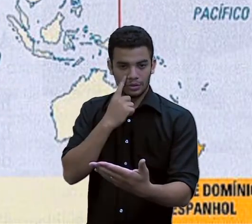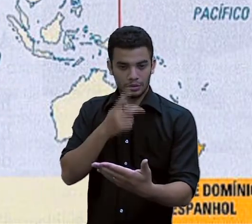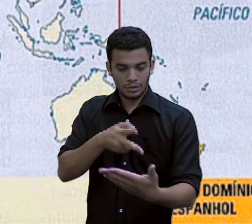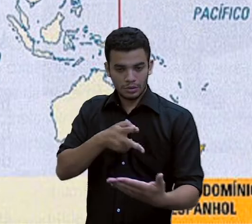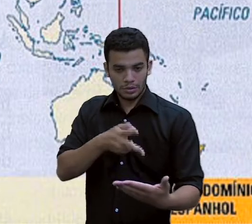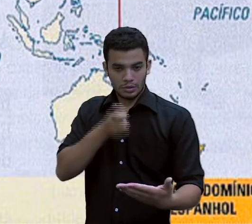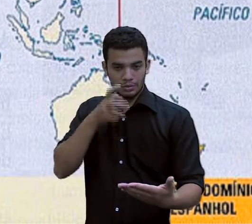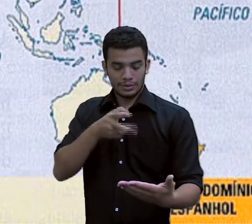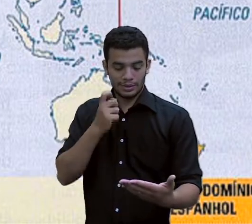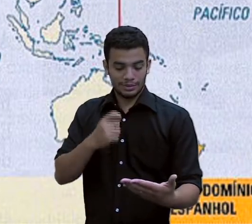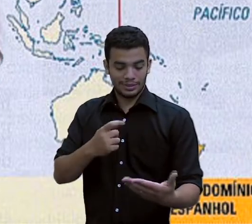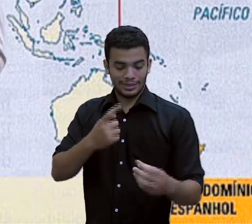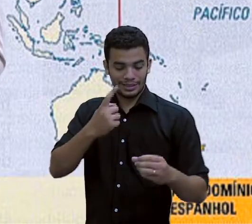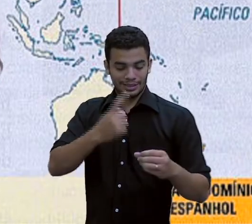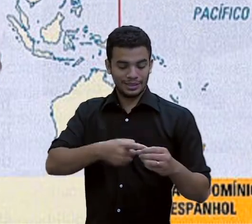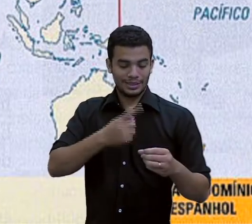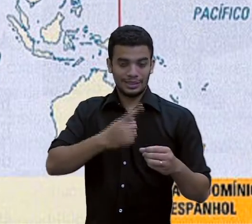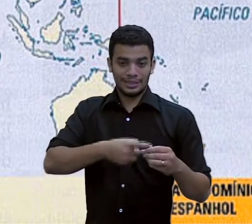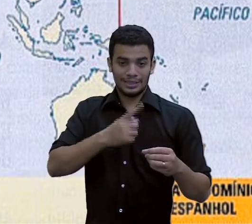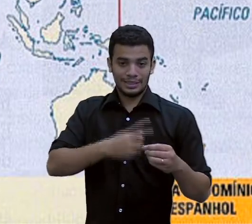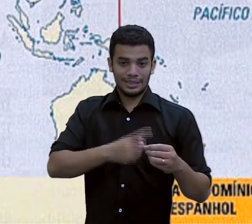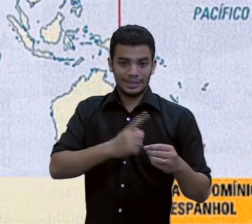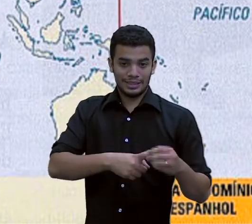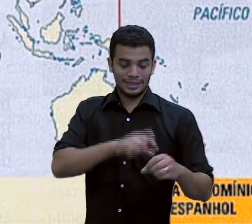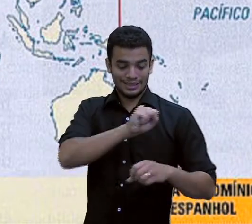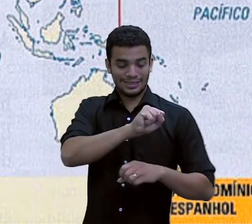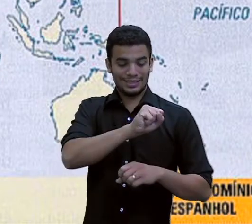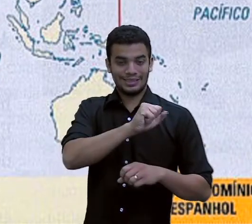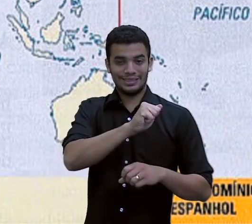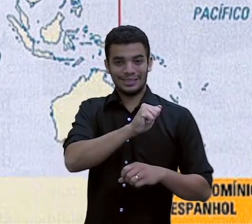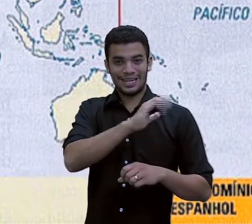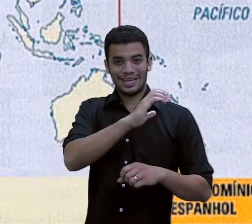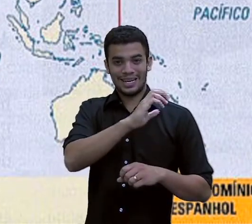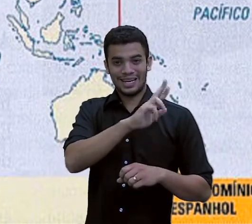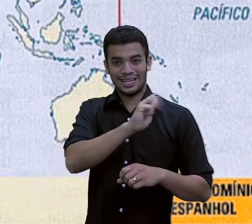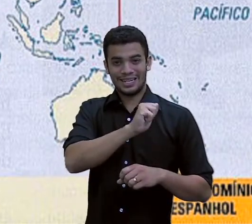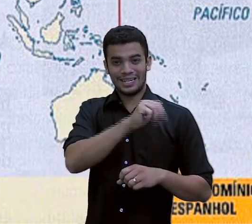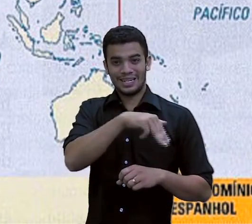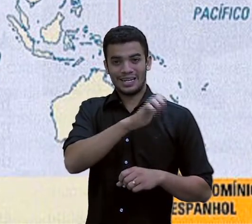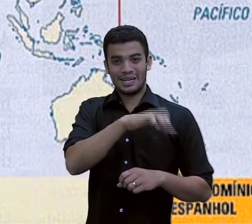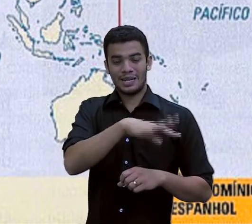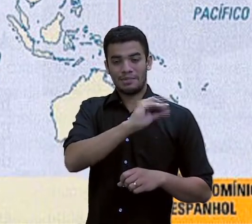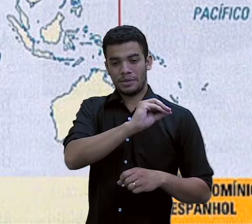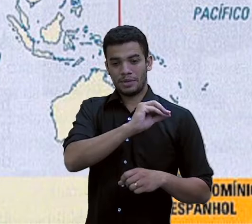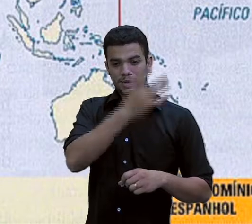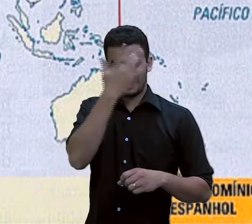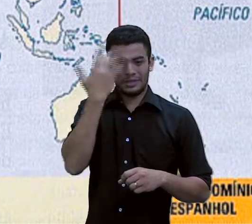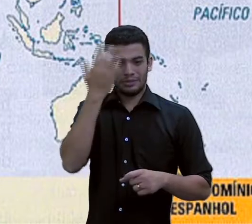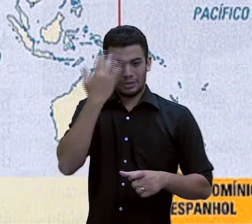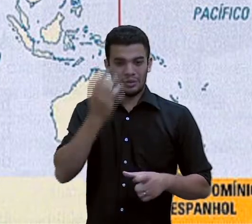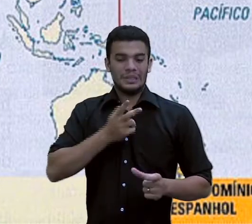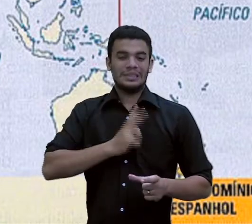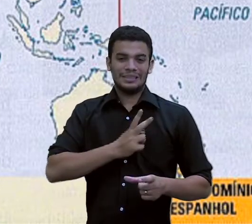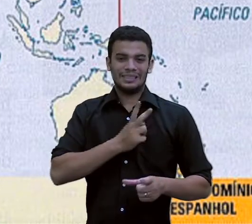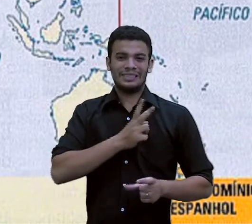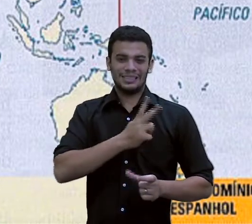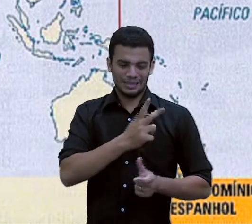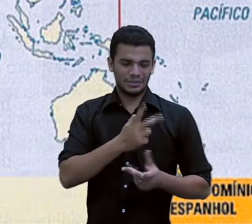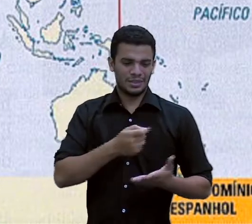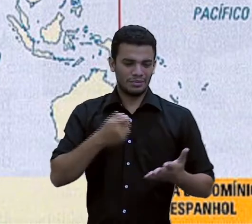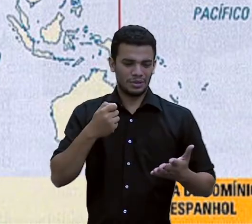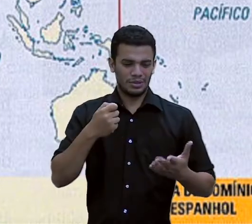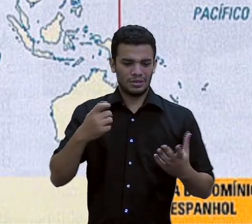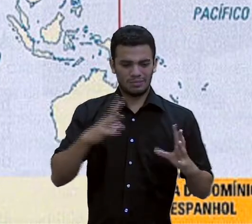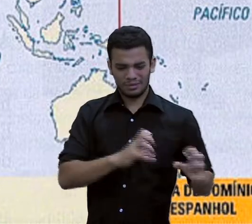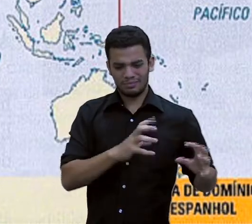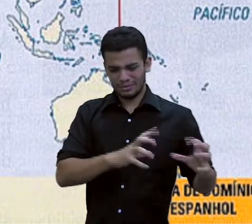fica o Sacramento, era uma região em disputa, porque os portugueses falaram que estavam dentro da parte deles, dentro